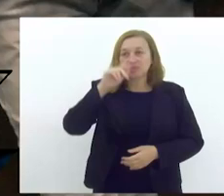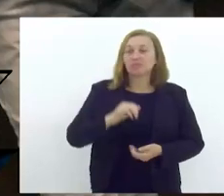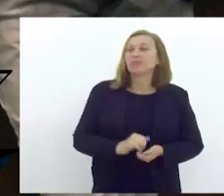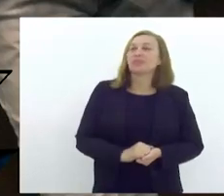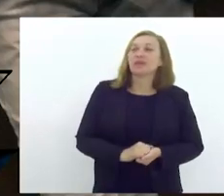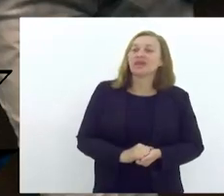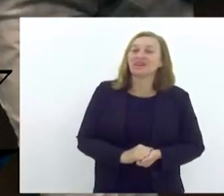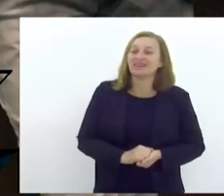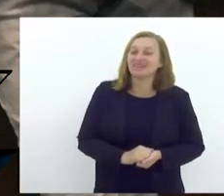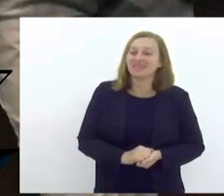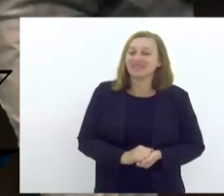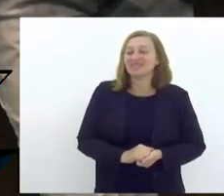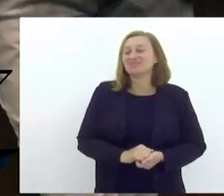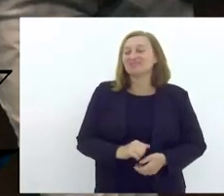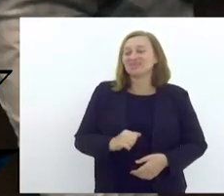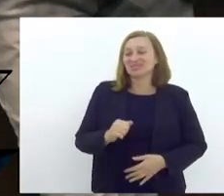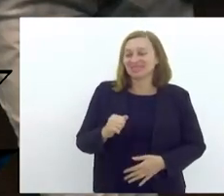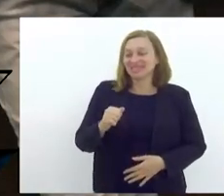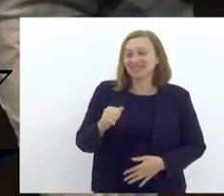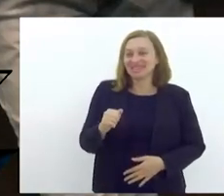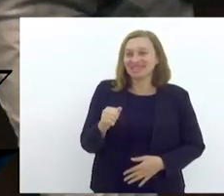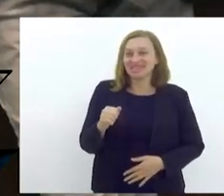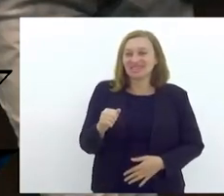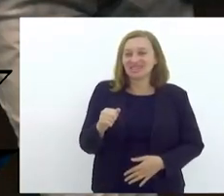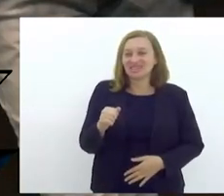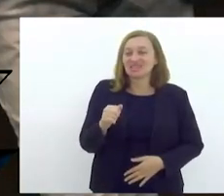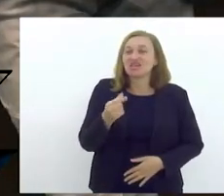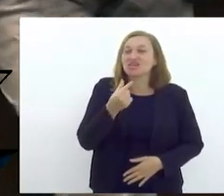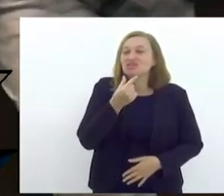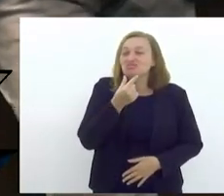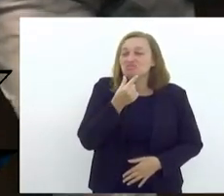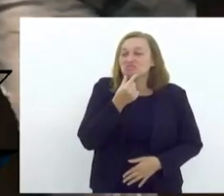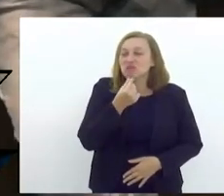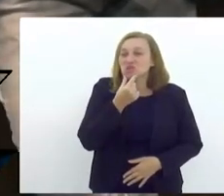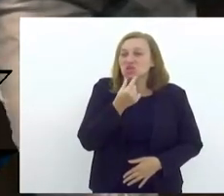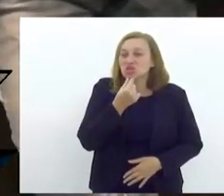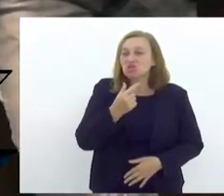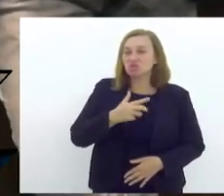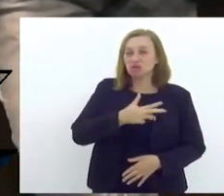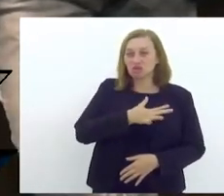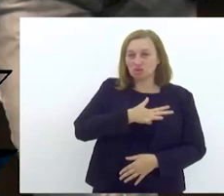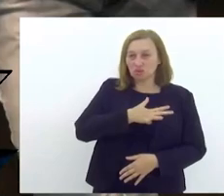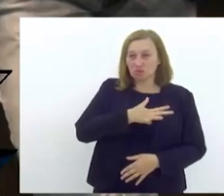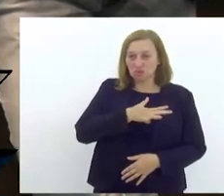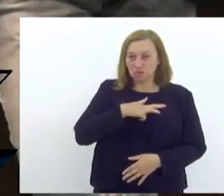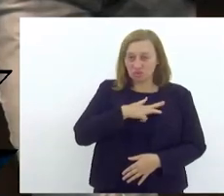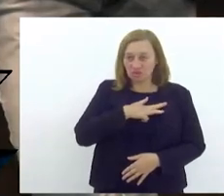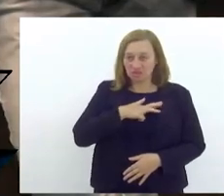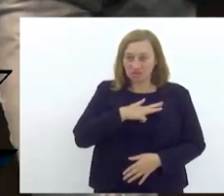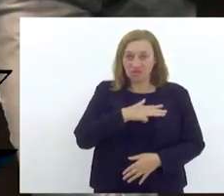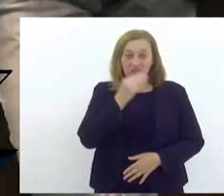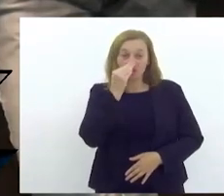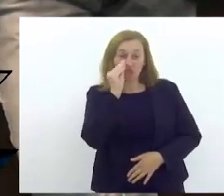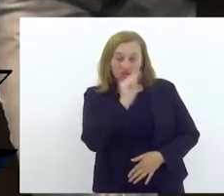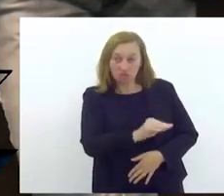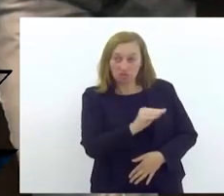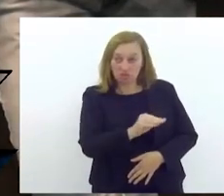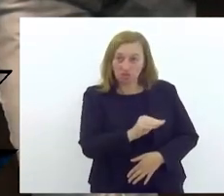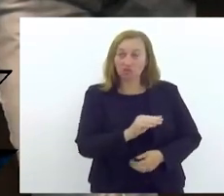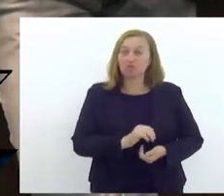que desrespeitou desrespeitou a autoridade do governador do Estado o cerimonial era do prefeito